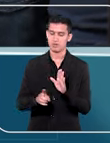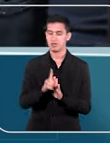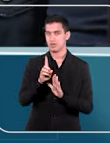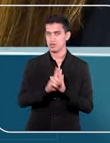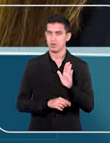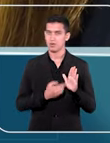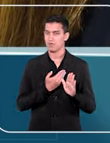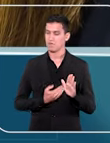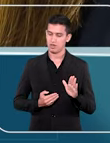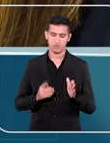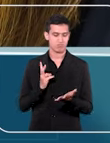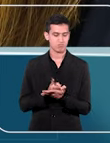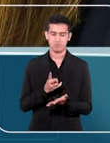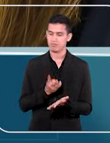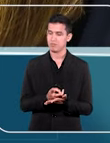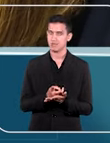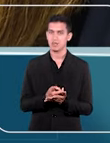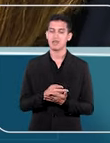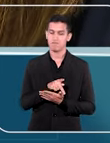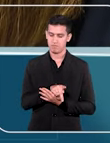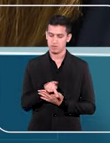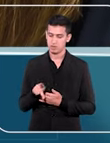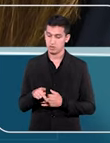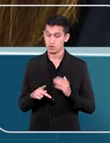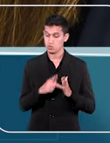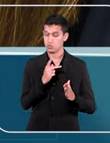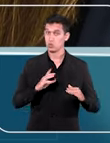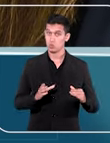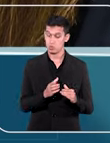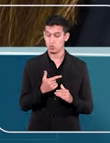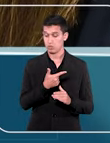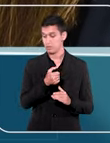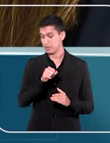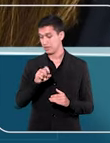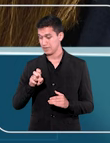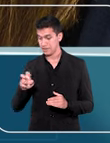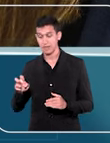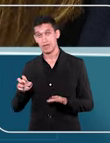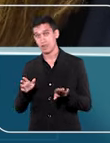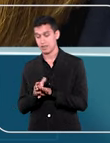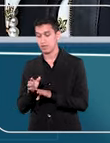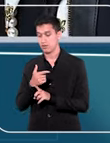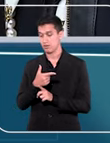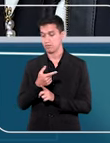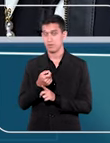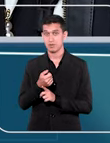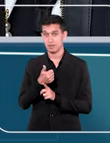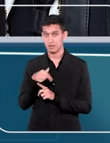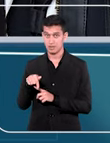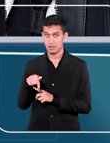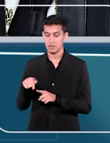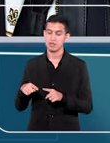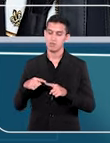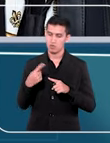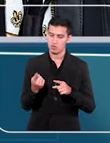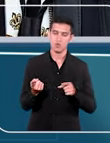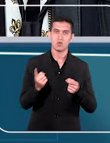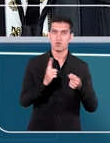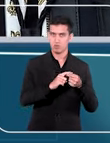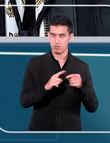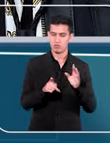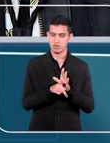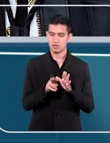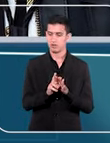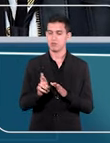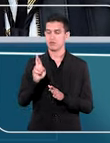não saiu mais. Presidiu a 2ª Turma entre 2015 e 2017 e voltou a assumir a